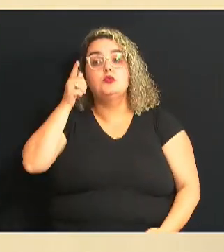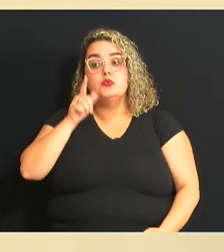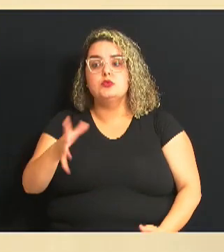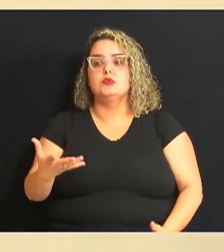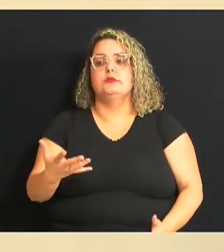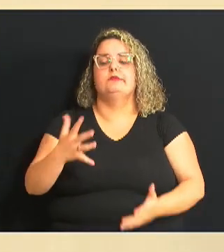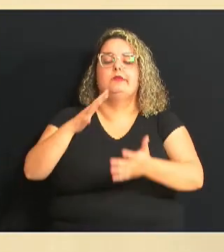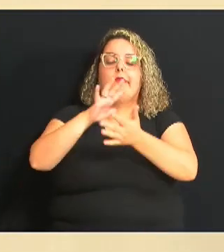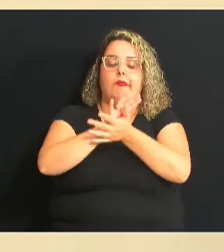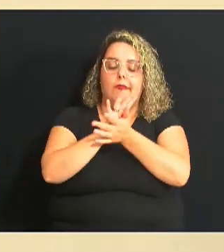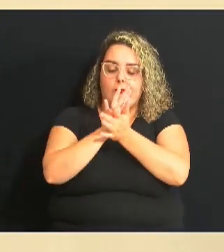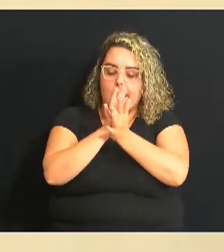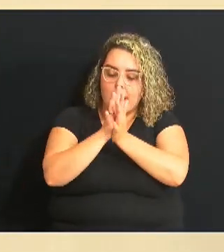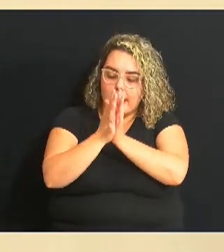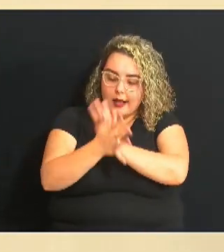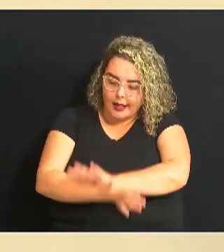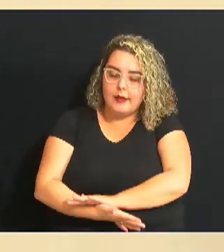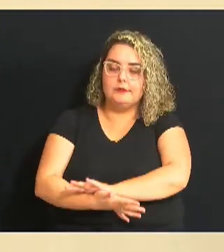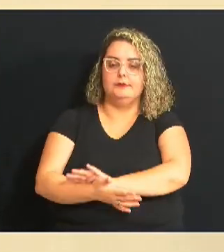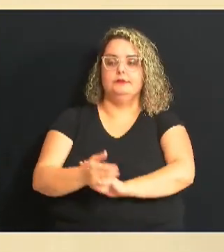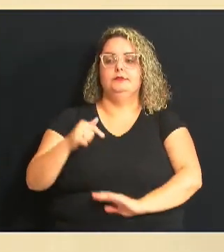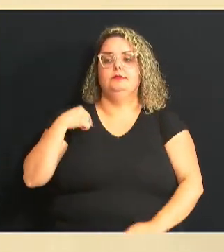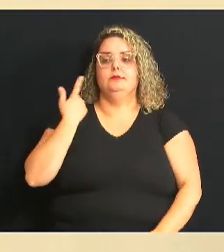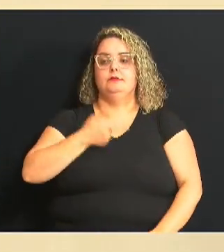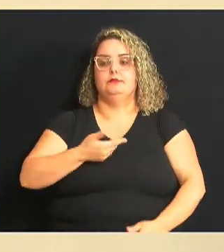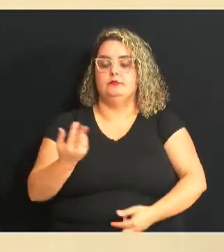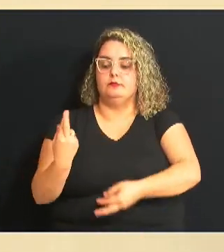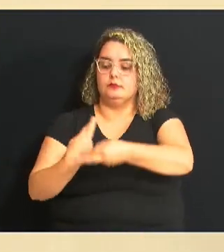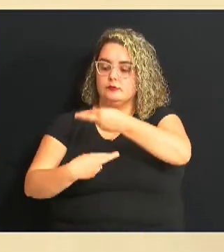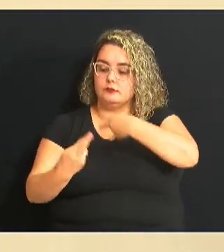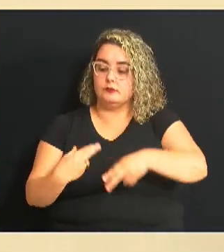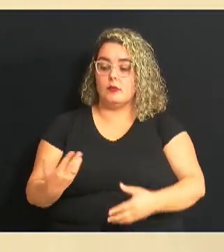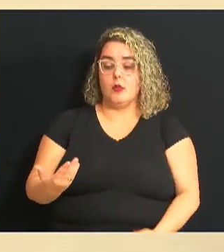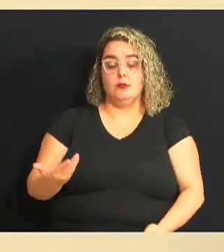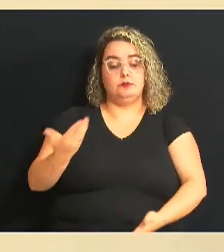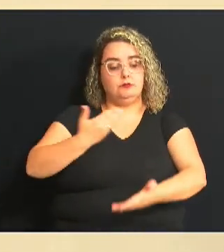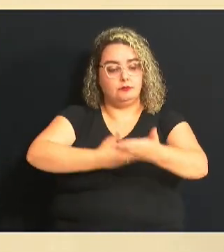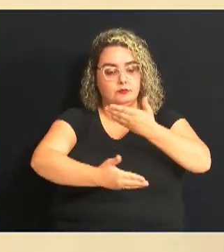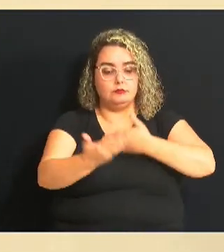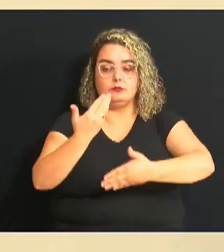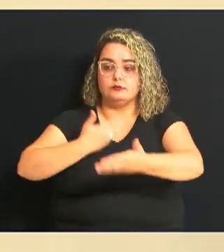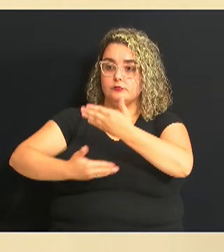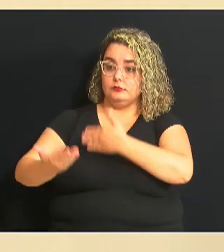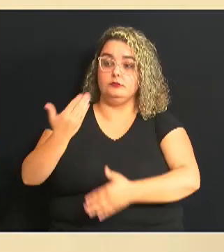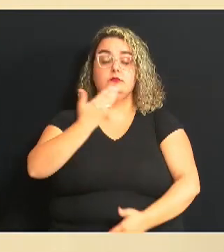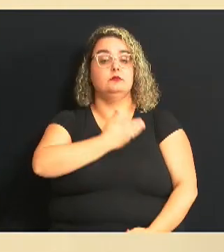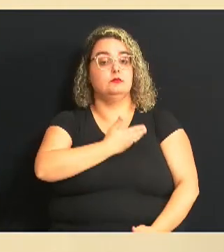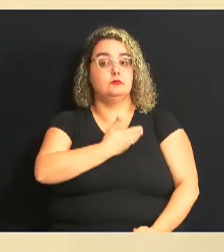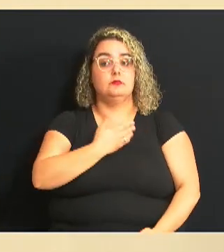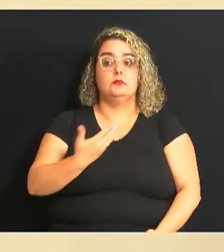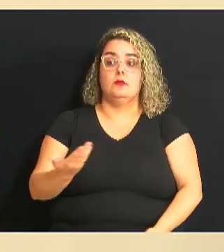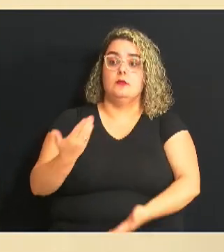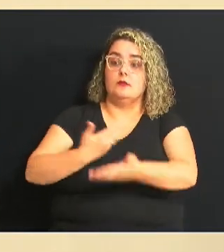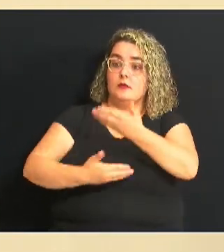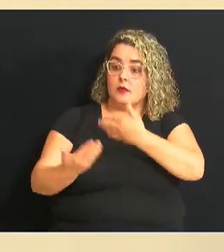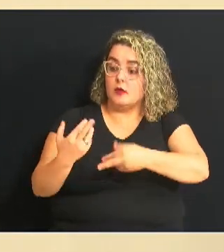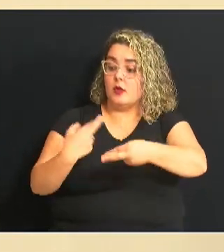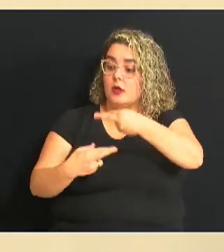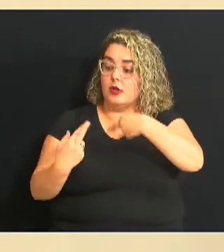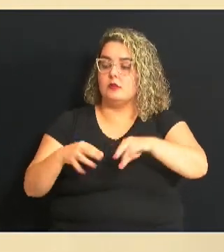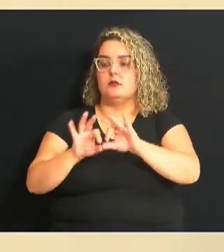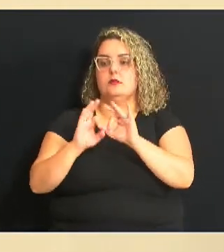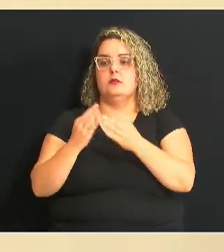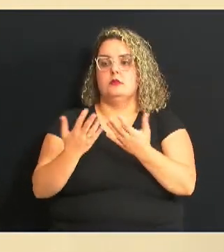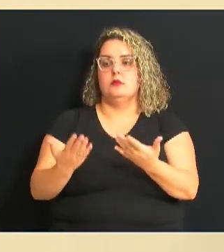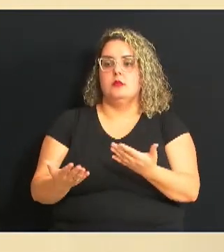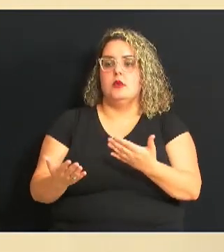destruir a nossa inter-relação pessoal, a nossa amizade, o nosso relacionamento familiar. Então,